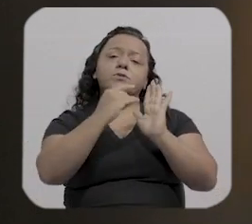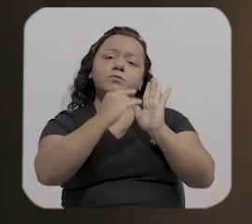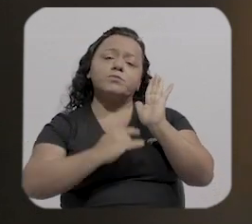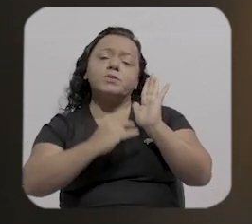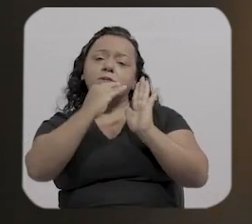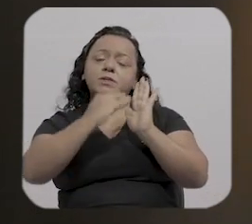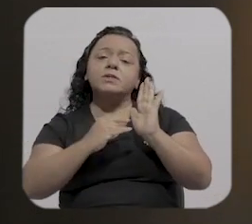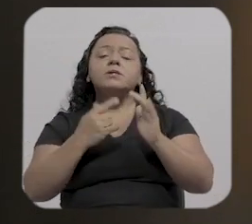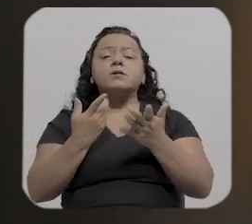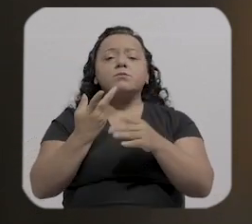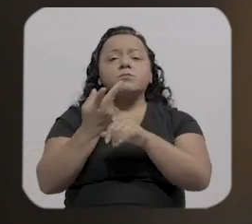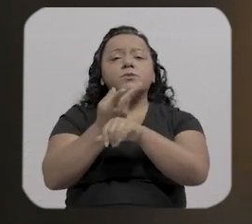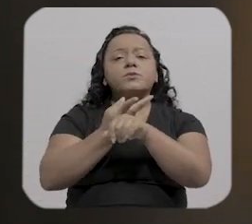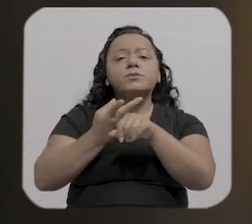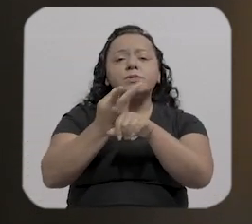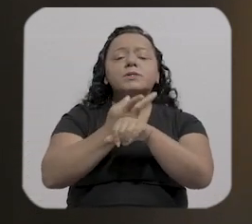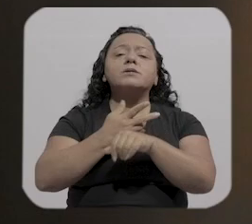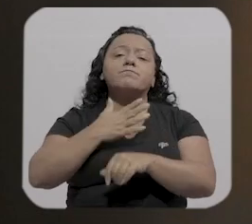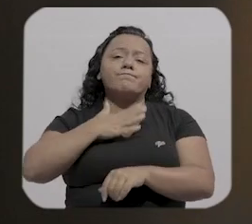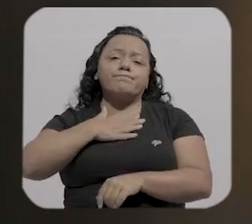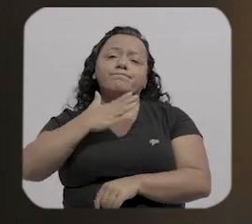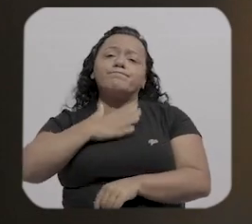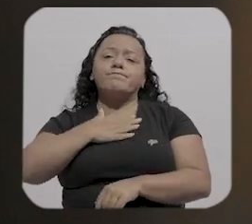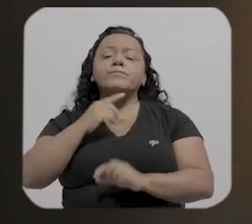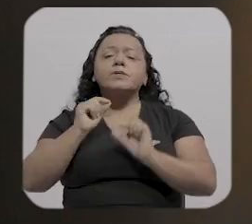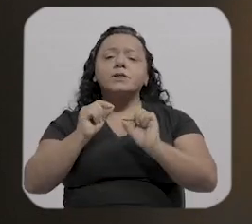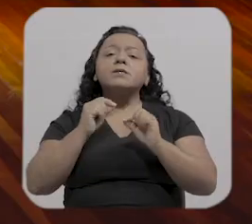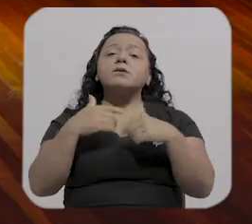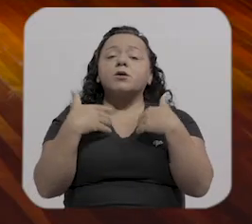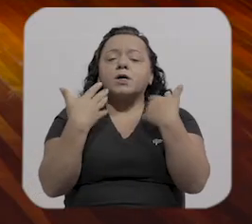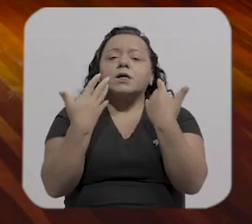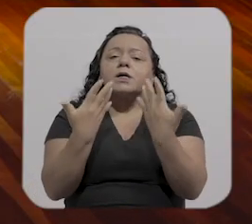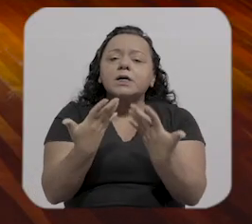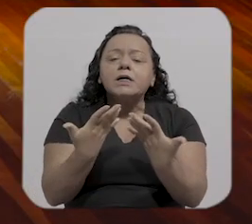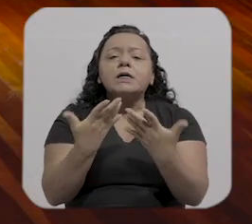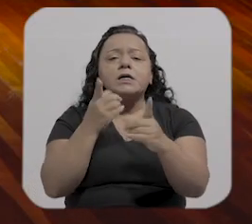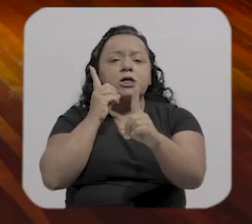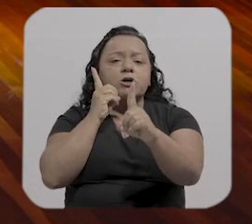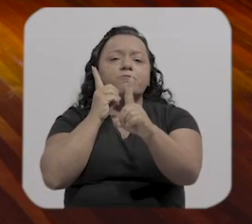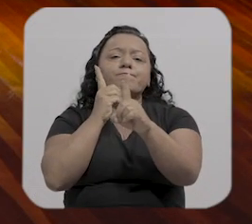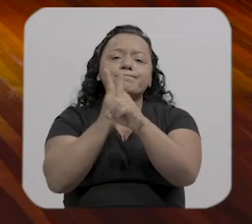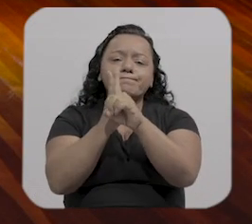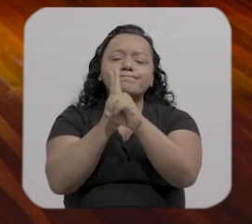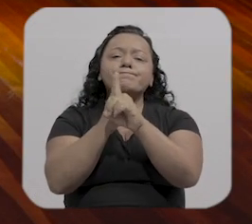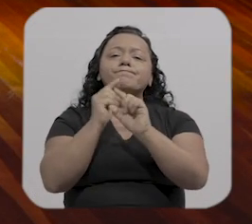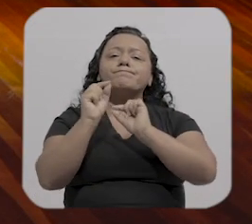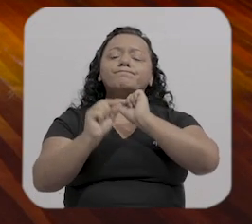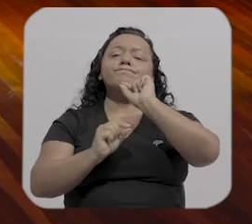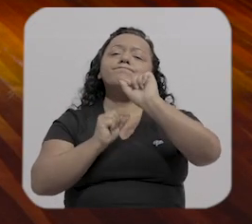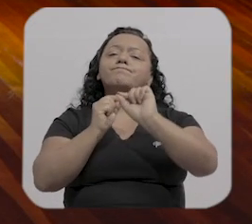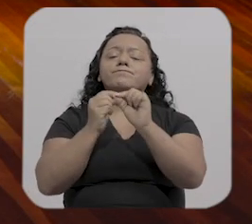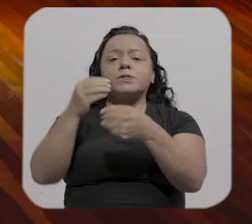documentarista, né? E eu procuro dar tudo de mim, e é isso que eu faço, enquadrar,